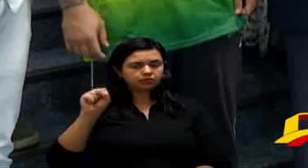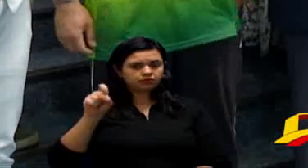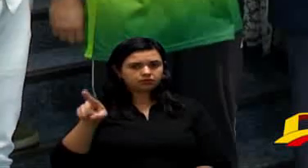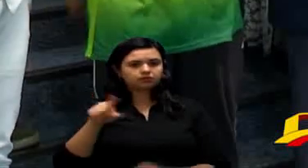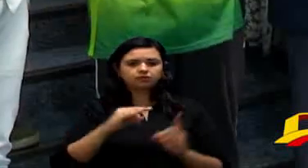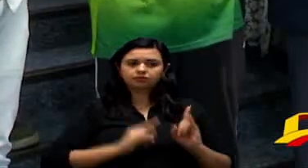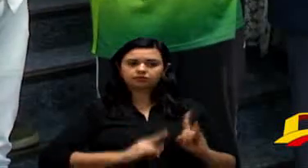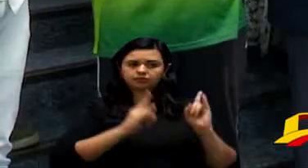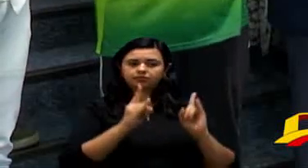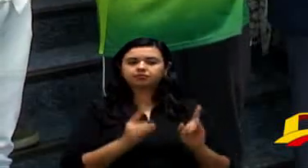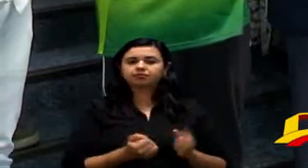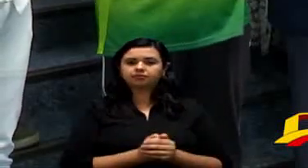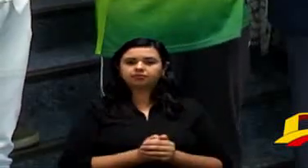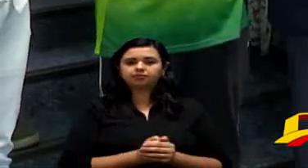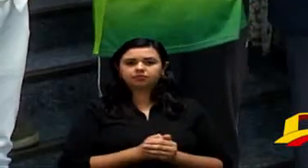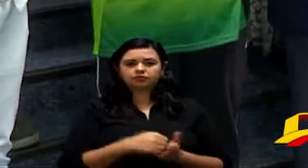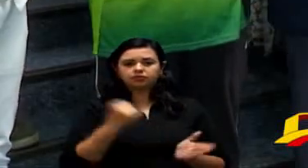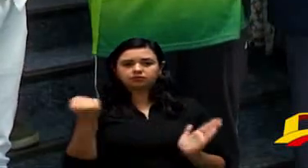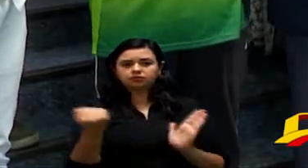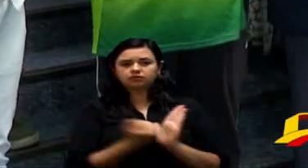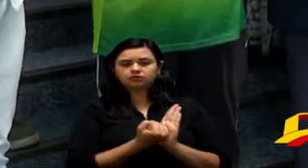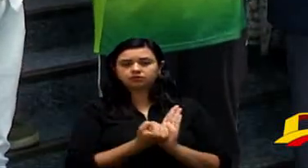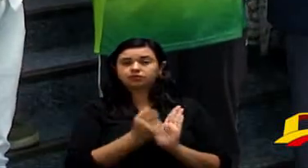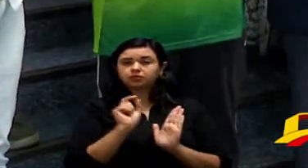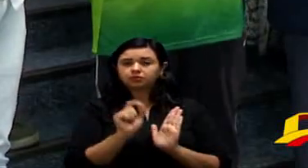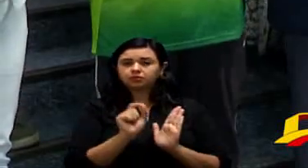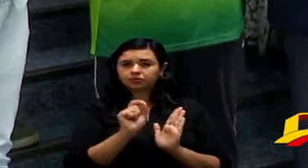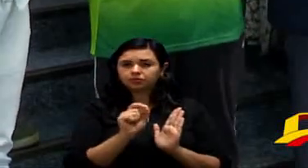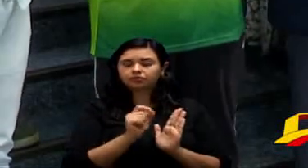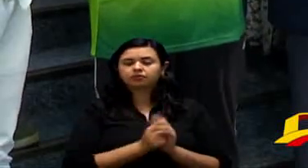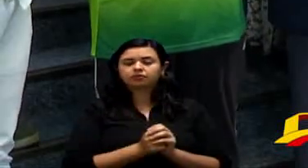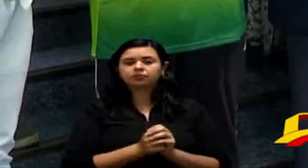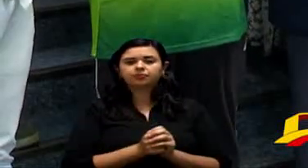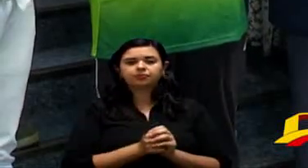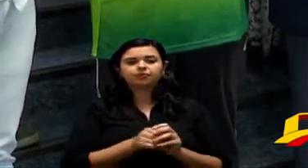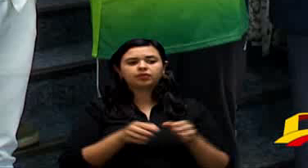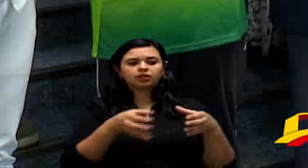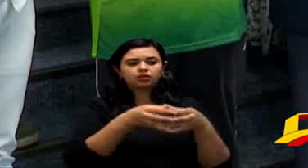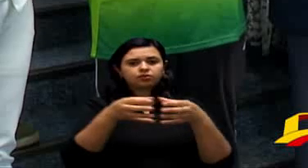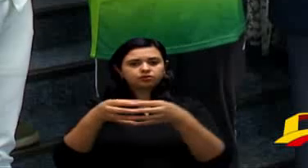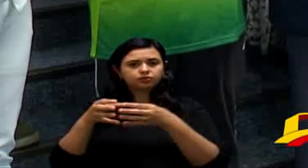que certifica as organizações sociais